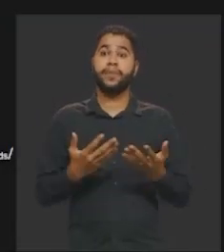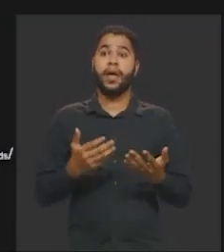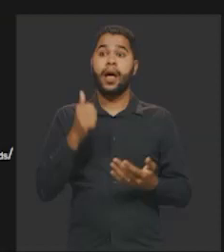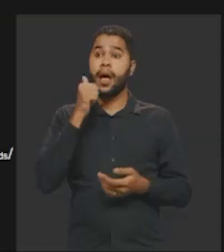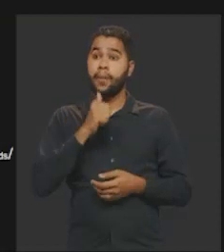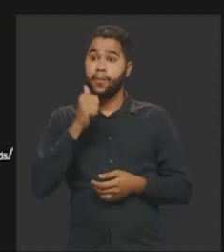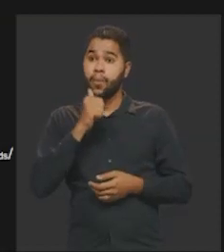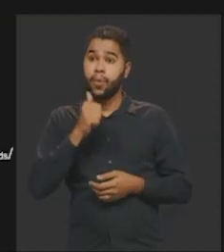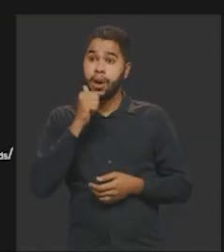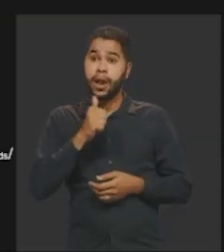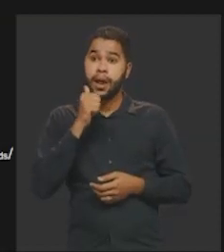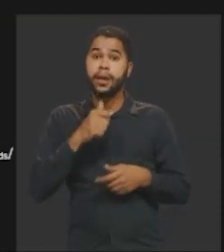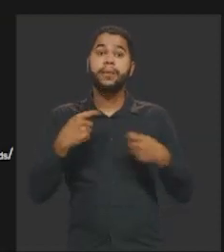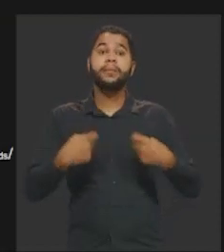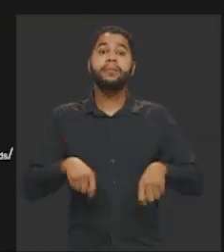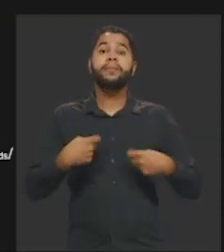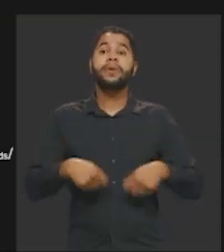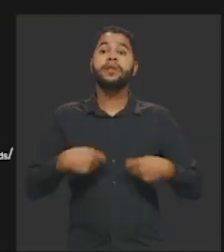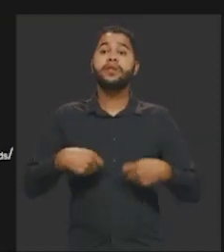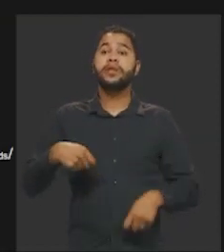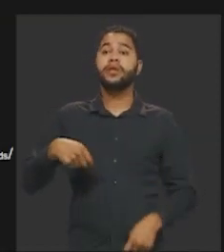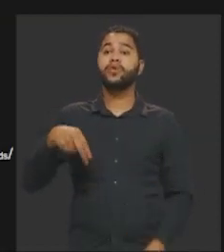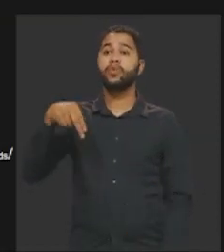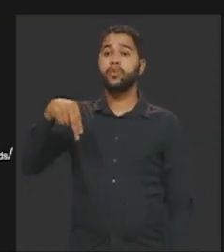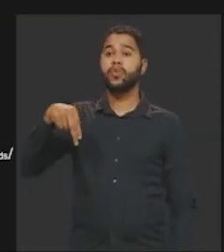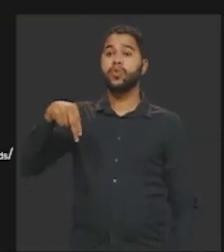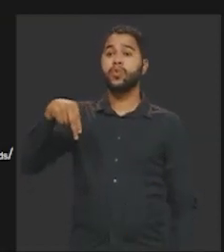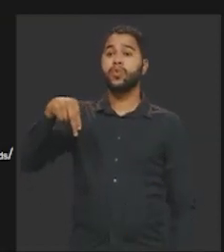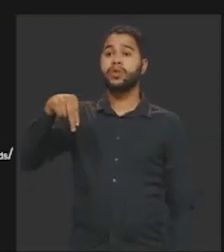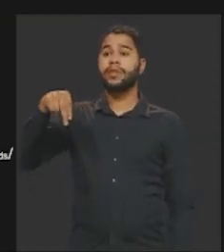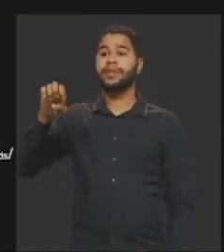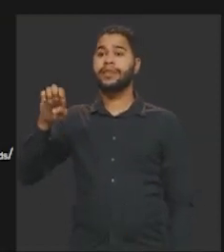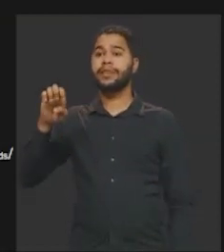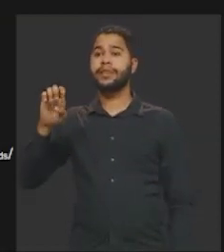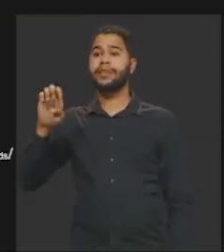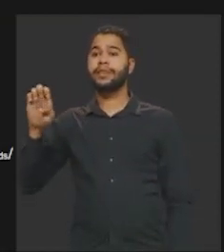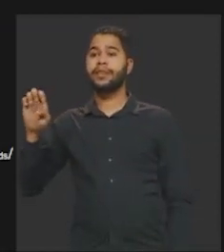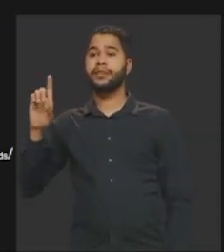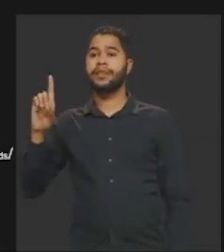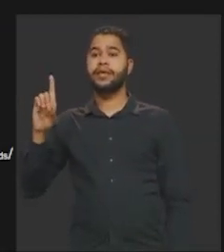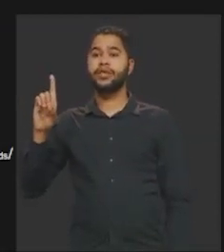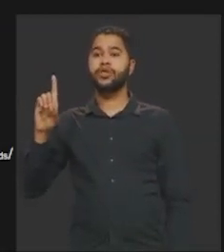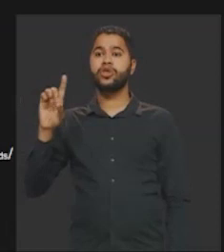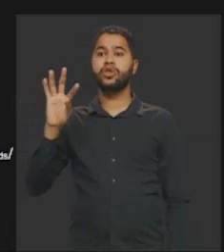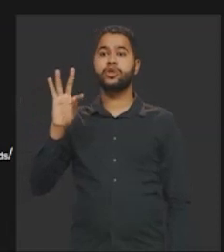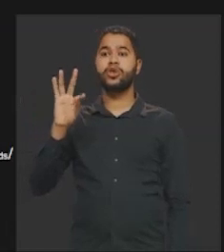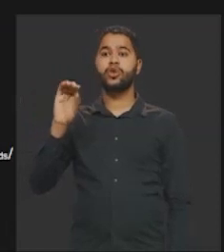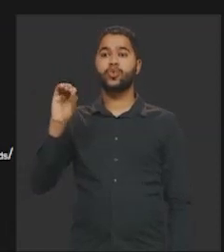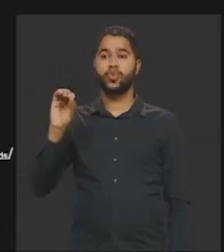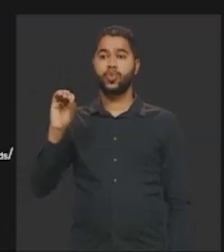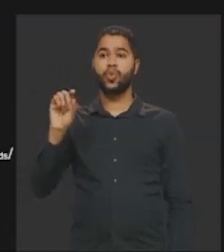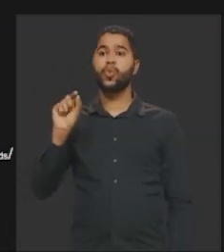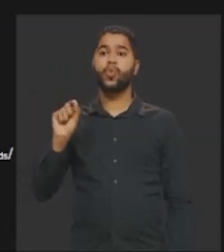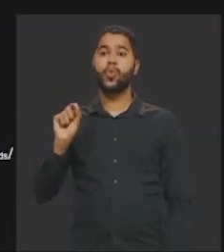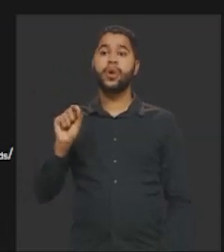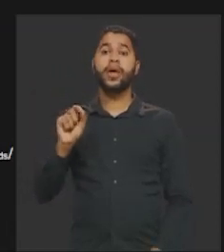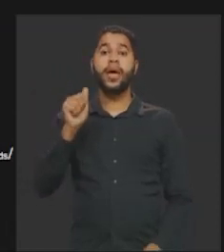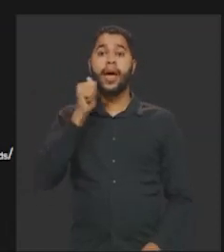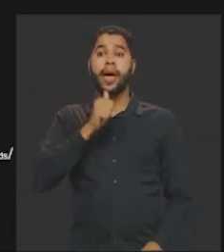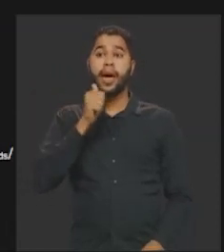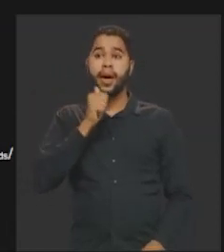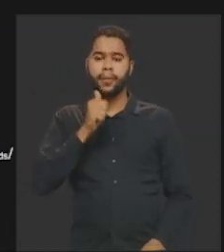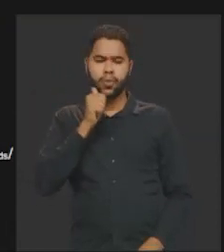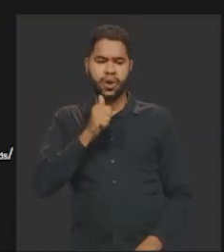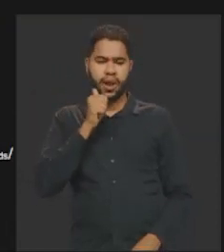mulheres precisam de, need to. Olha o que o Google completou. To be put in their place, as mulheres precisam de ficar no